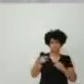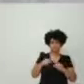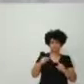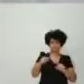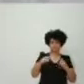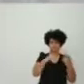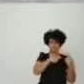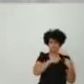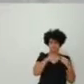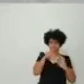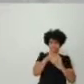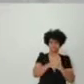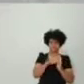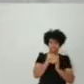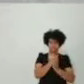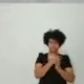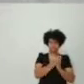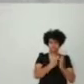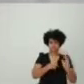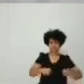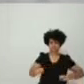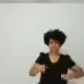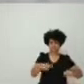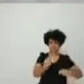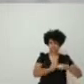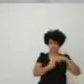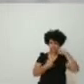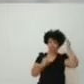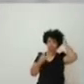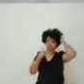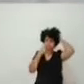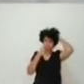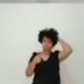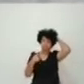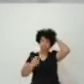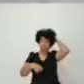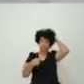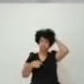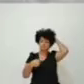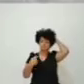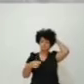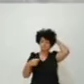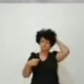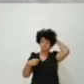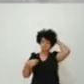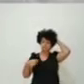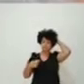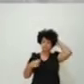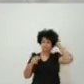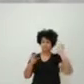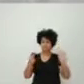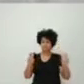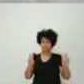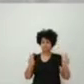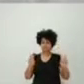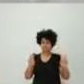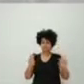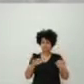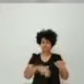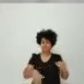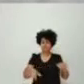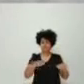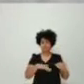plano de ação porque nós vimos temos muitas necessidades sejam elas relacionadas às vias Em geral os